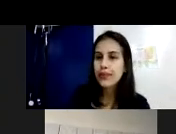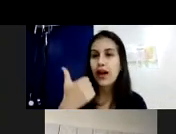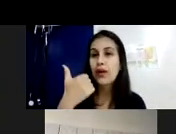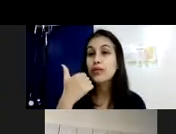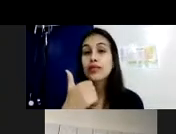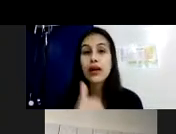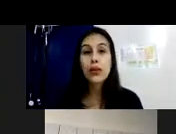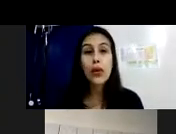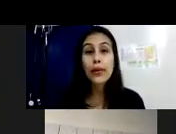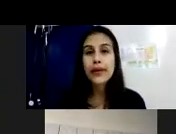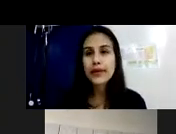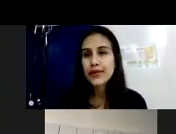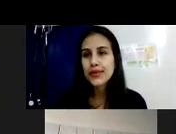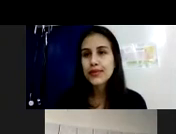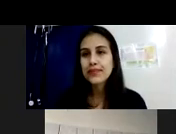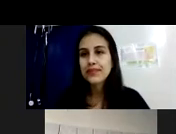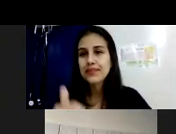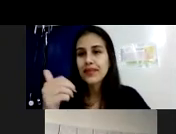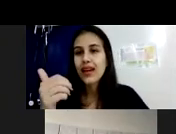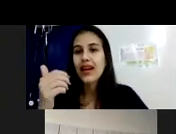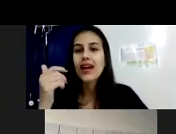disso, alguns são obesos,